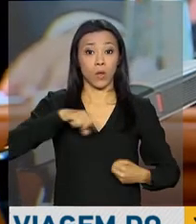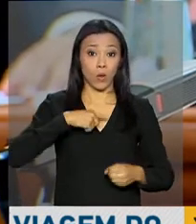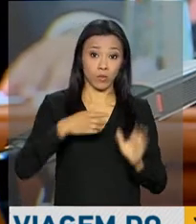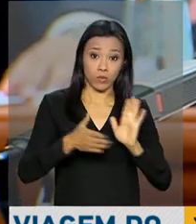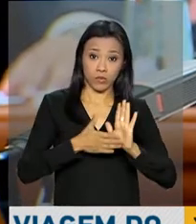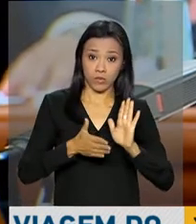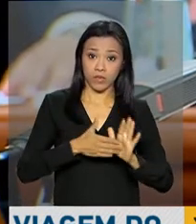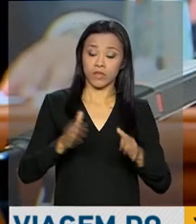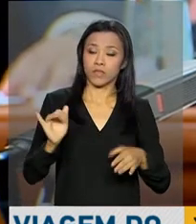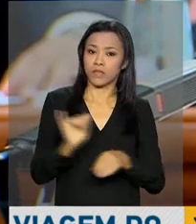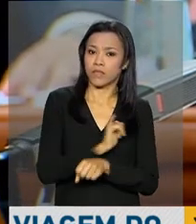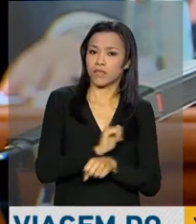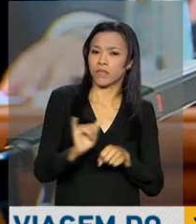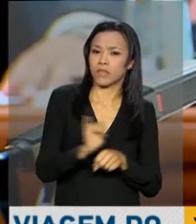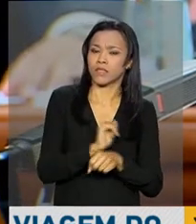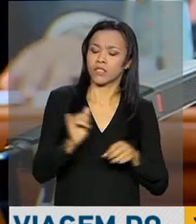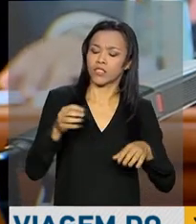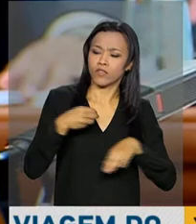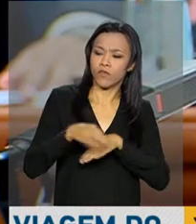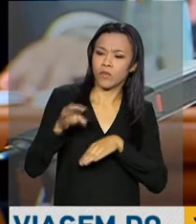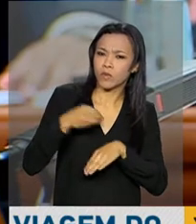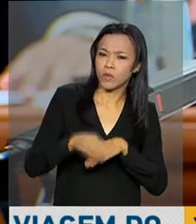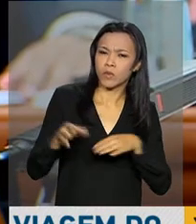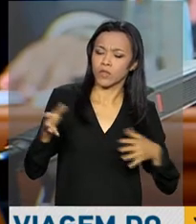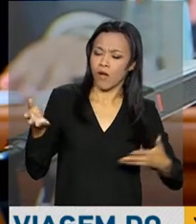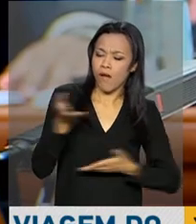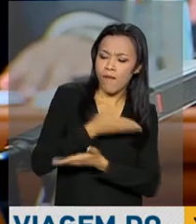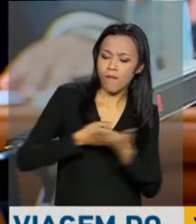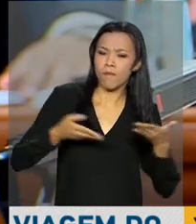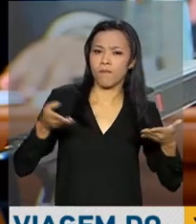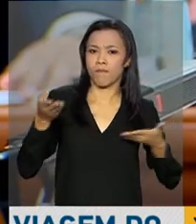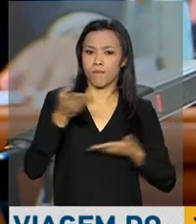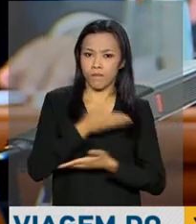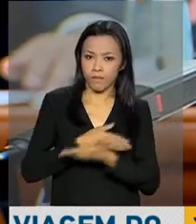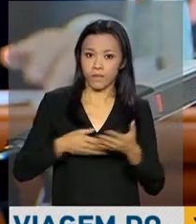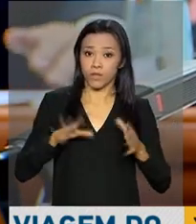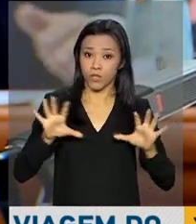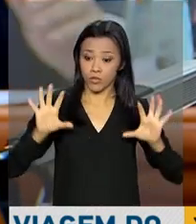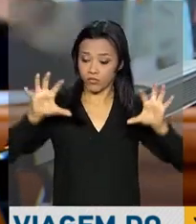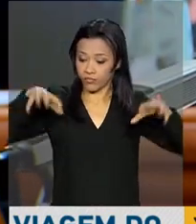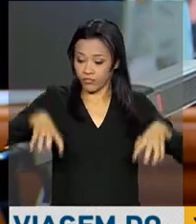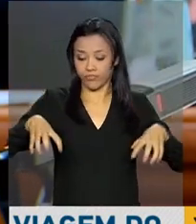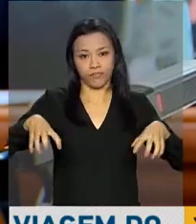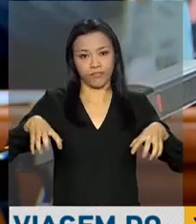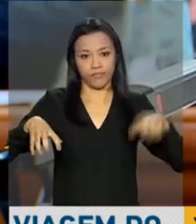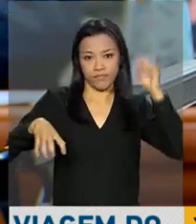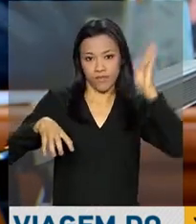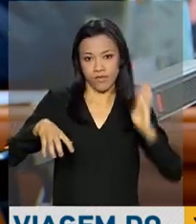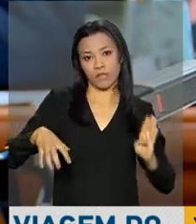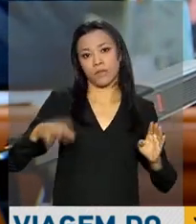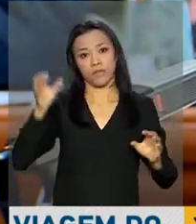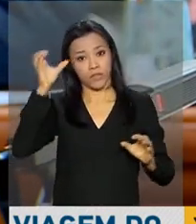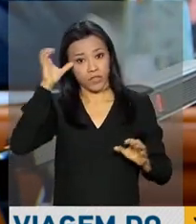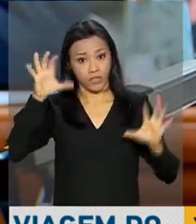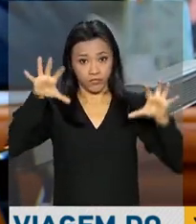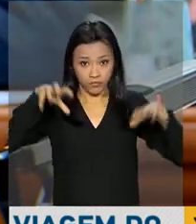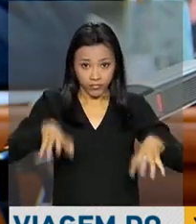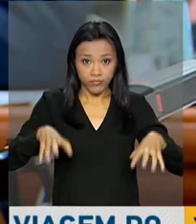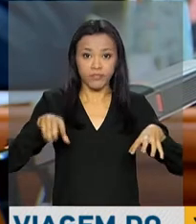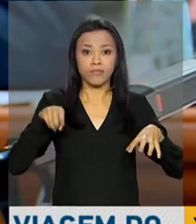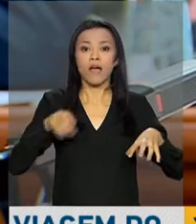de mecanismo de troca de informações entre agências de inteligência. em um mundo cada vez